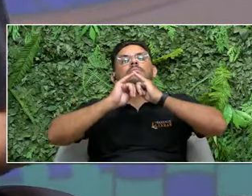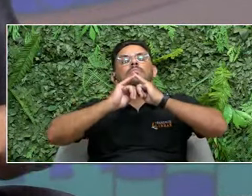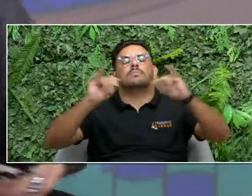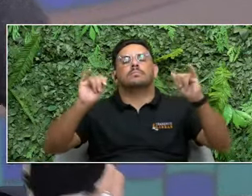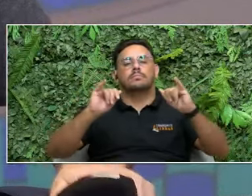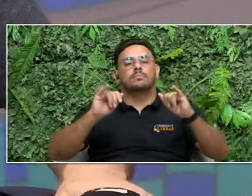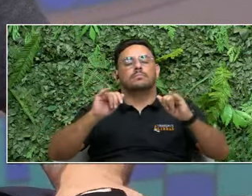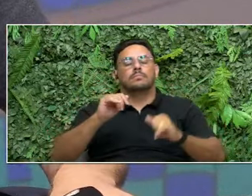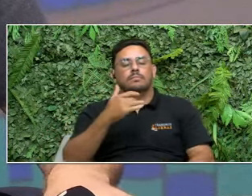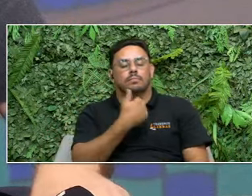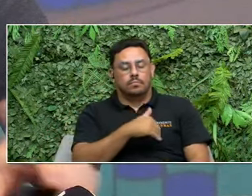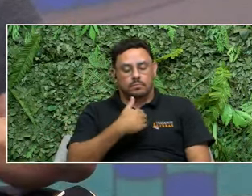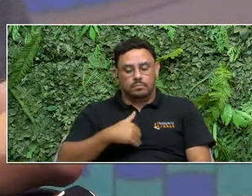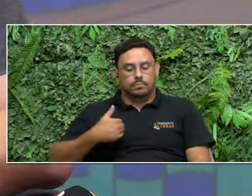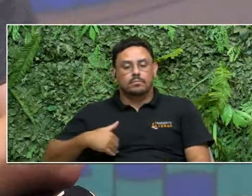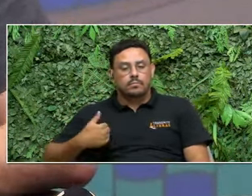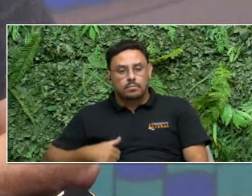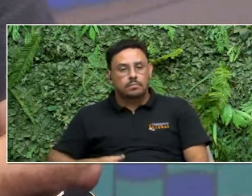pofalte